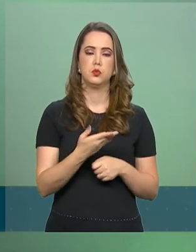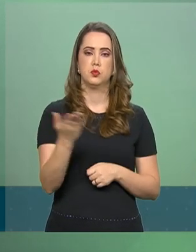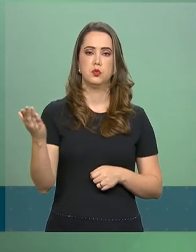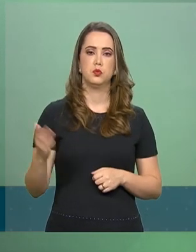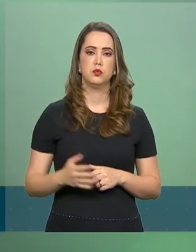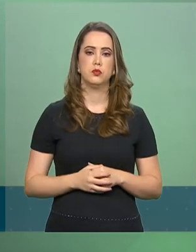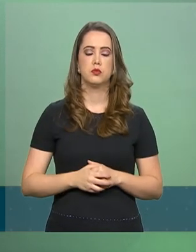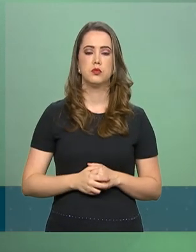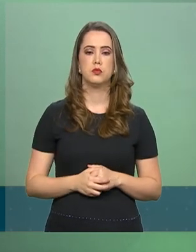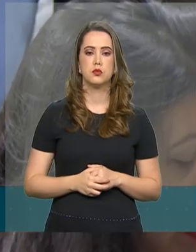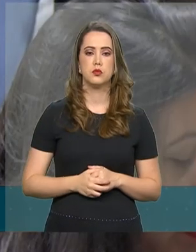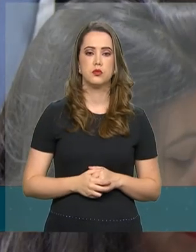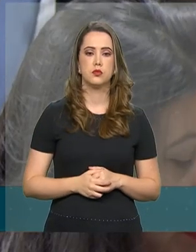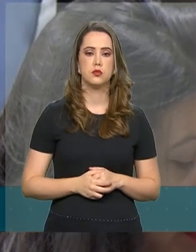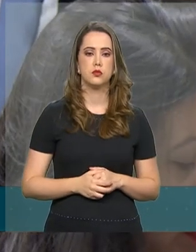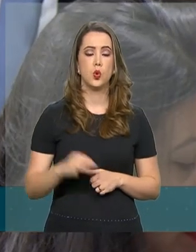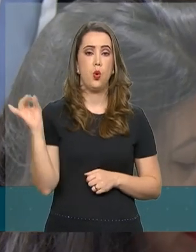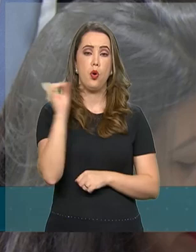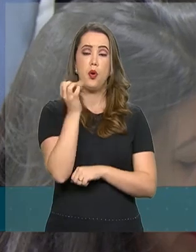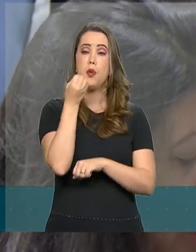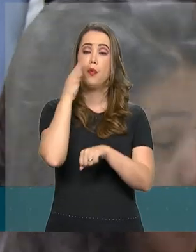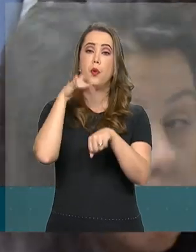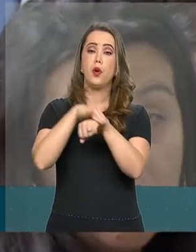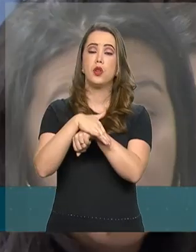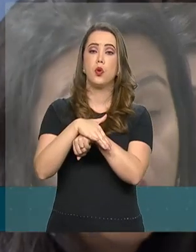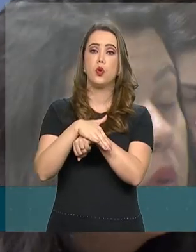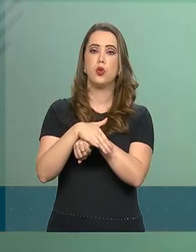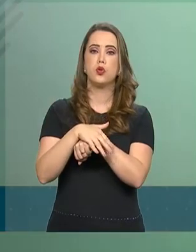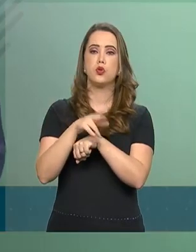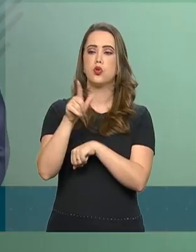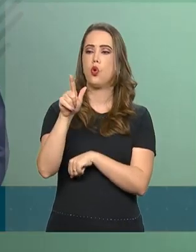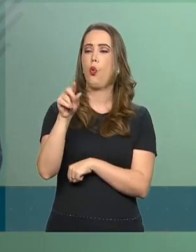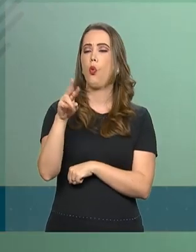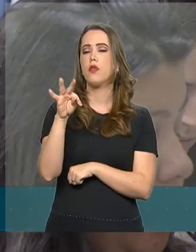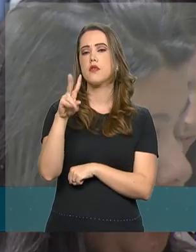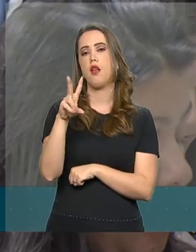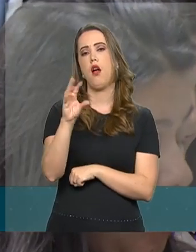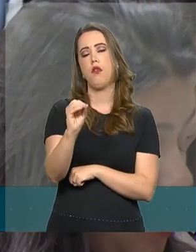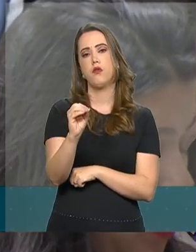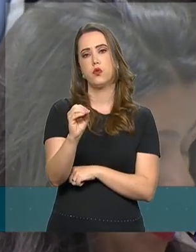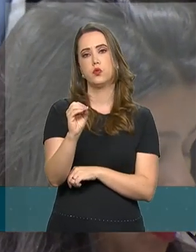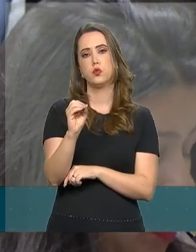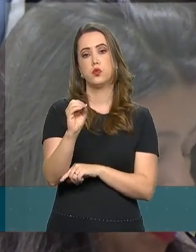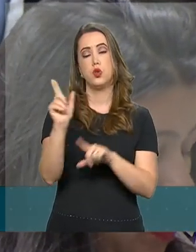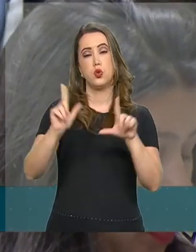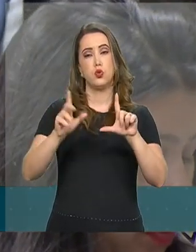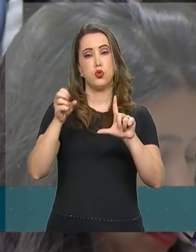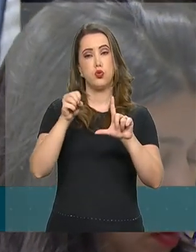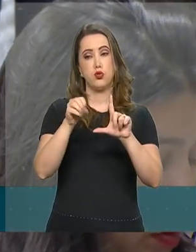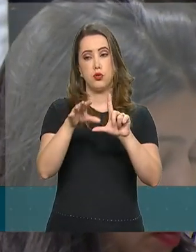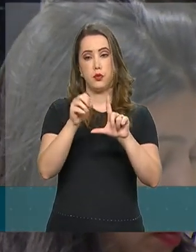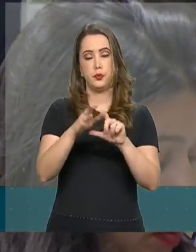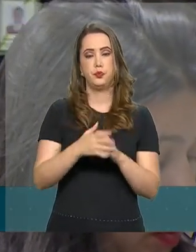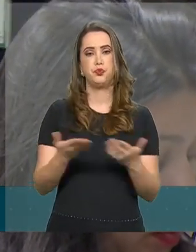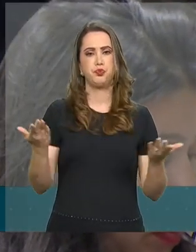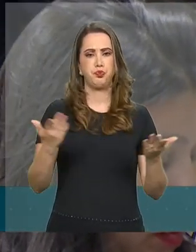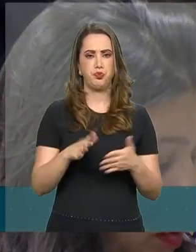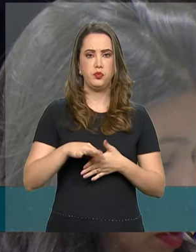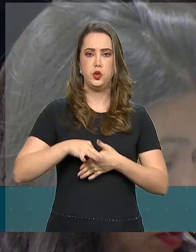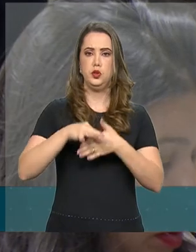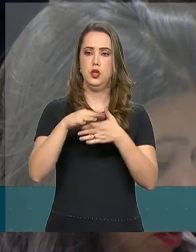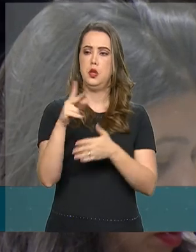vocês boa noite porta voz gustavo mais jornal o globo eu gostava hoje os líderes do pp e do dem